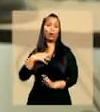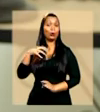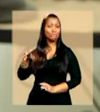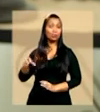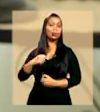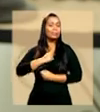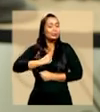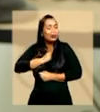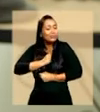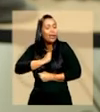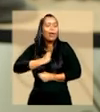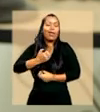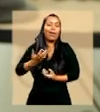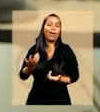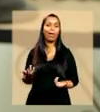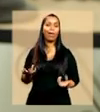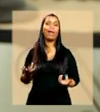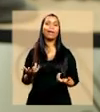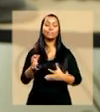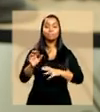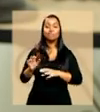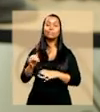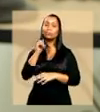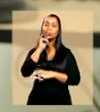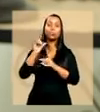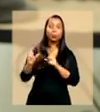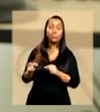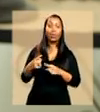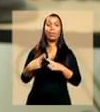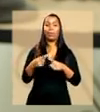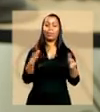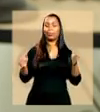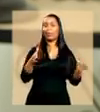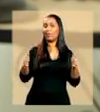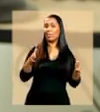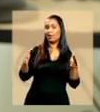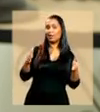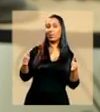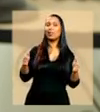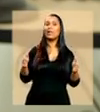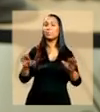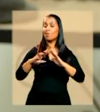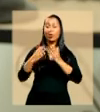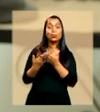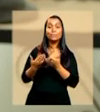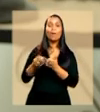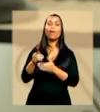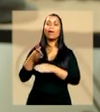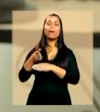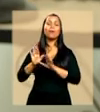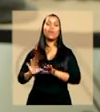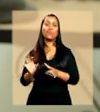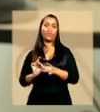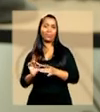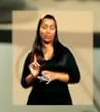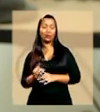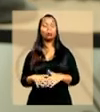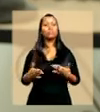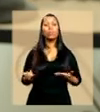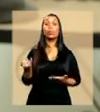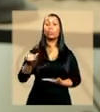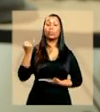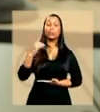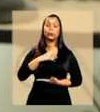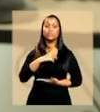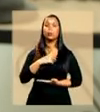uma forma de matar saudades, é uma forma de compensar aquele tempo, né, que durante o período escolar essa criança não fica. Então,